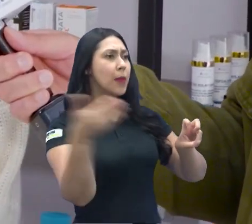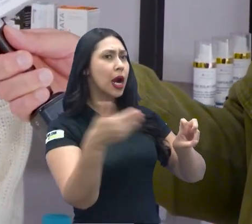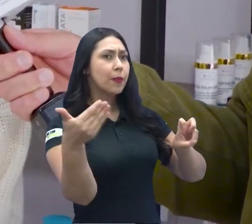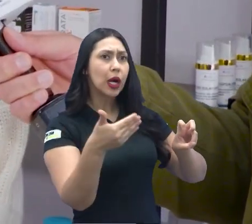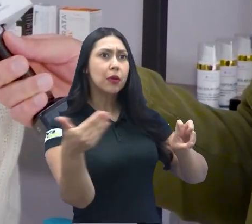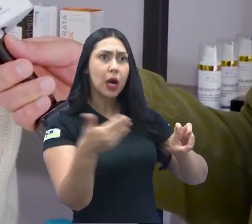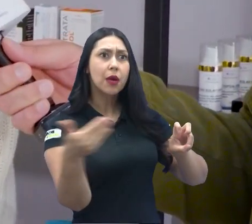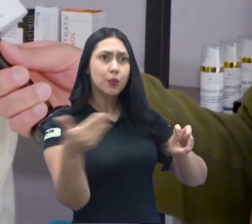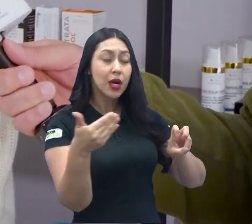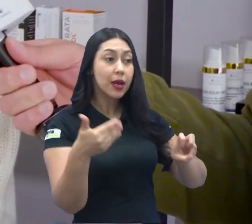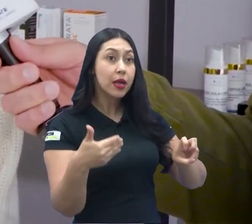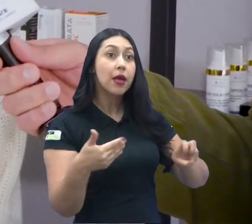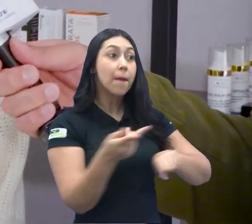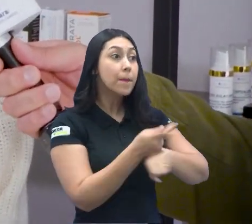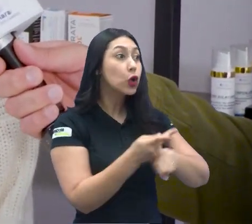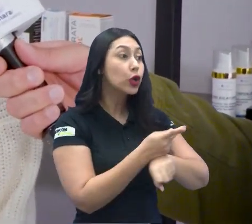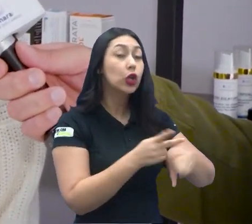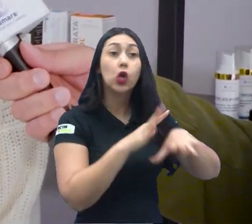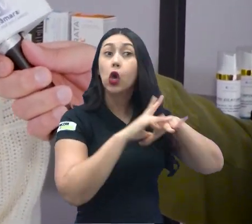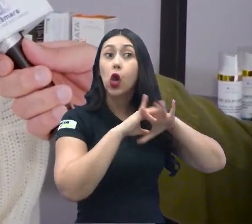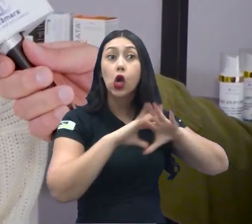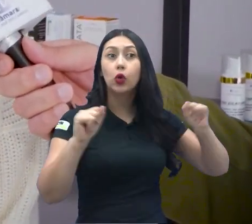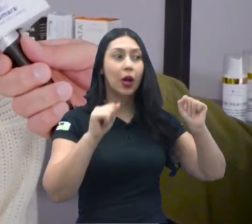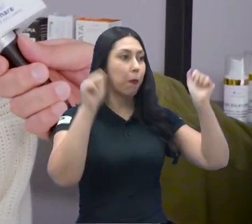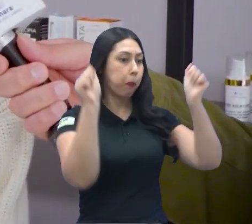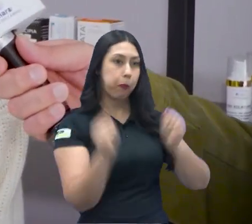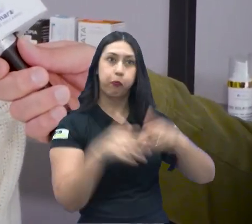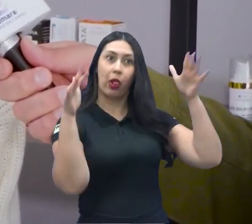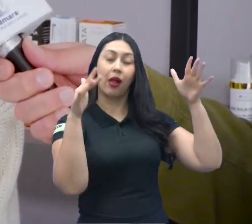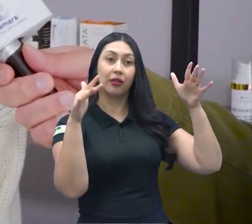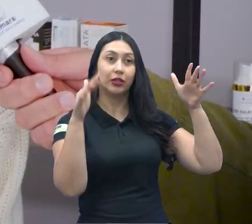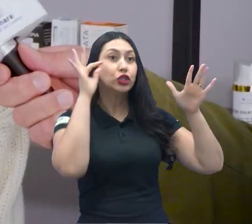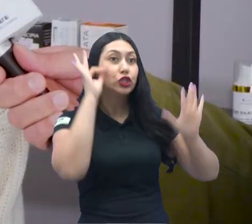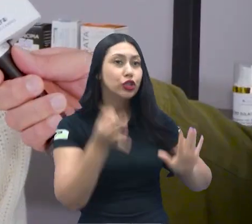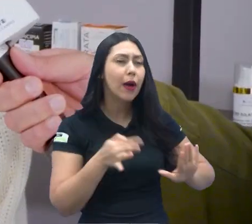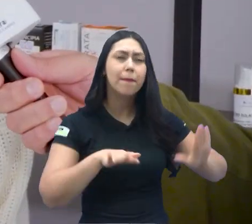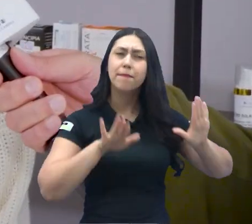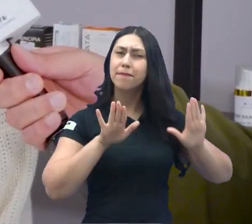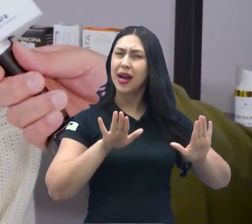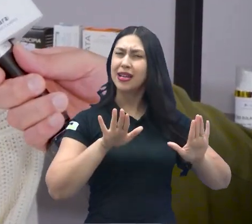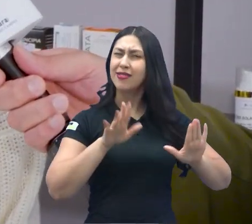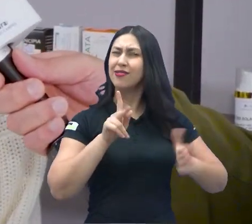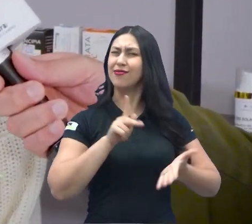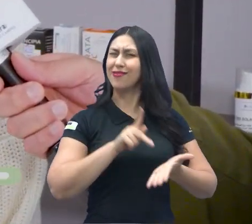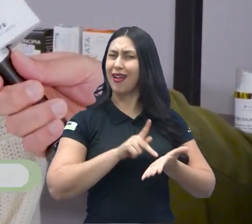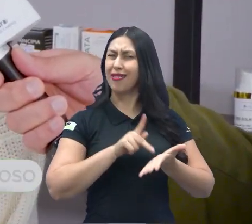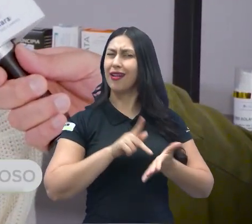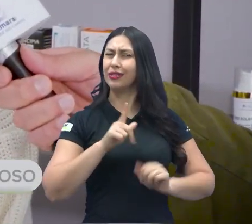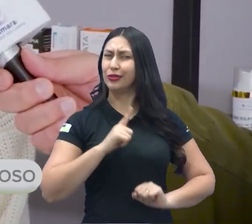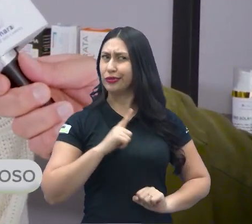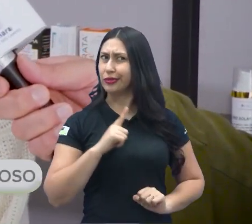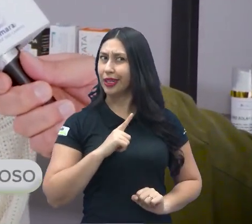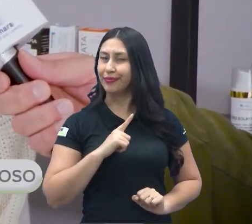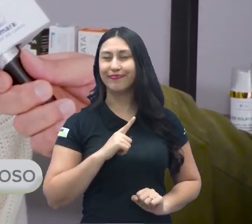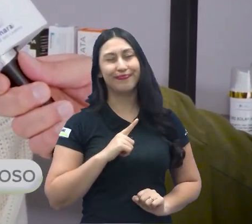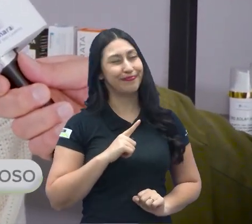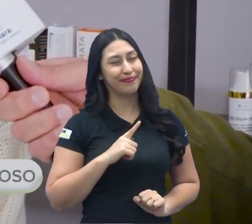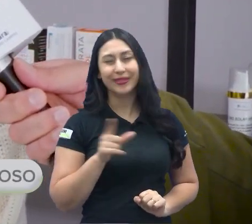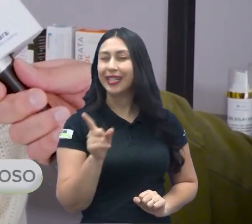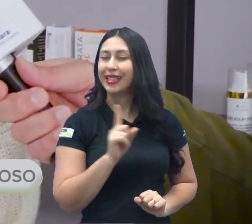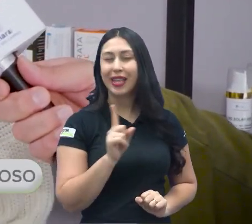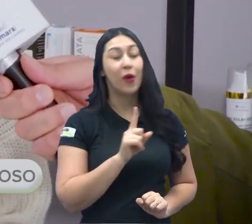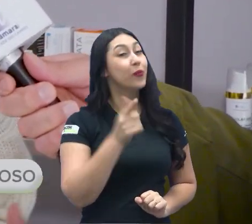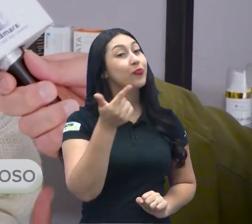porque a internet está cheia de curas milagrosas para a queda de cabelo, né? Mas será que isso realmente existe? Não existe um